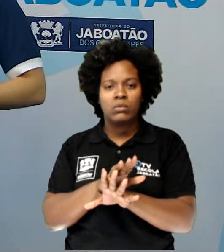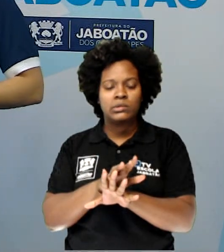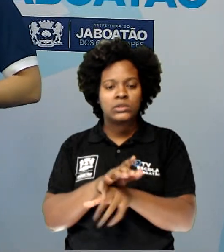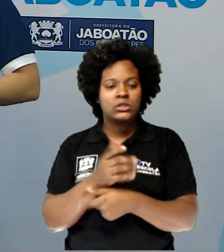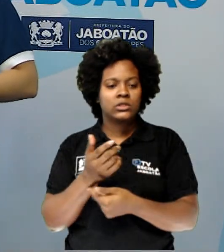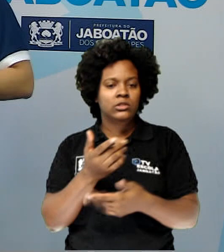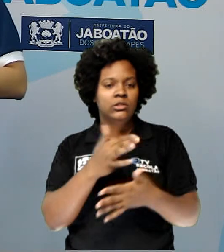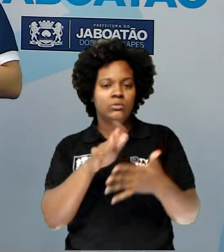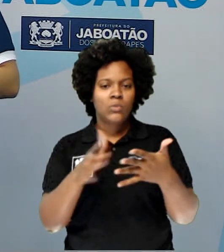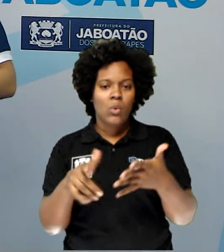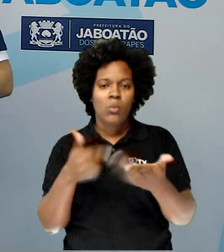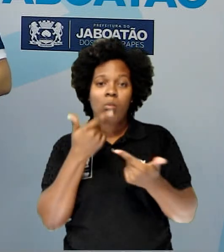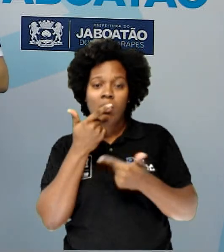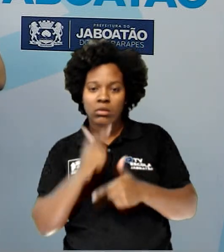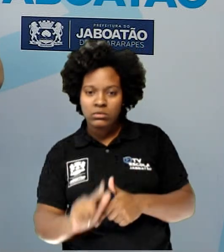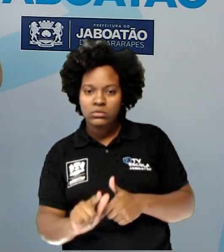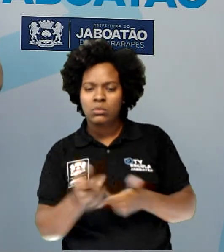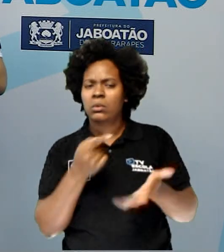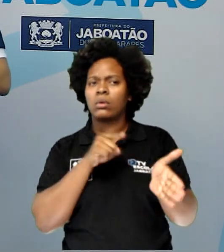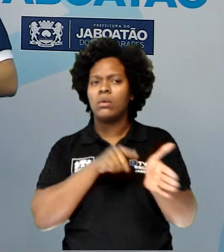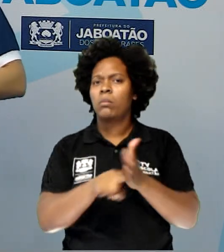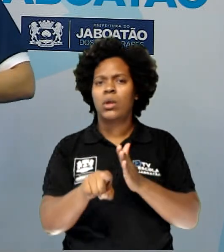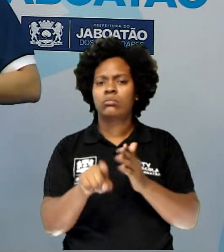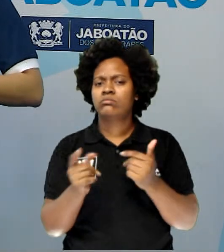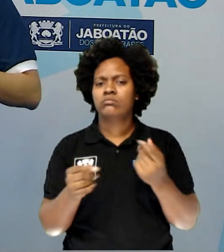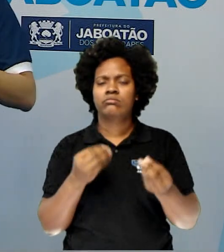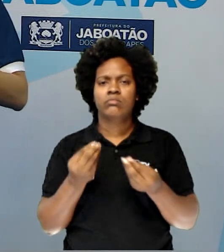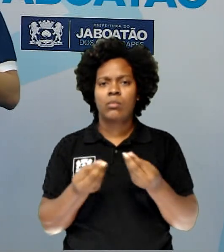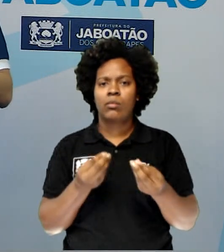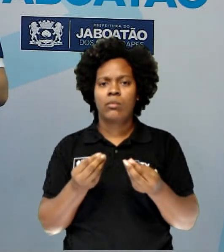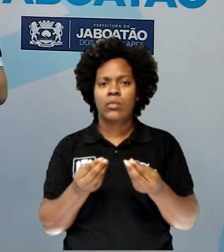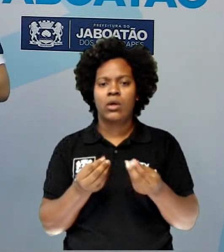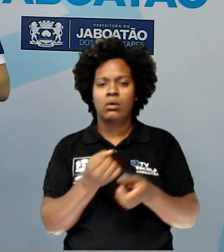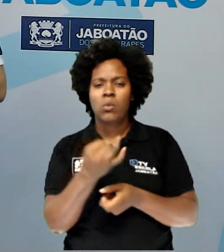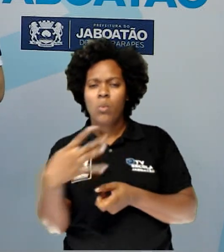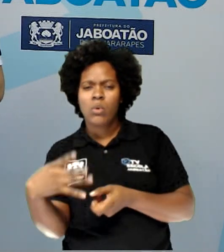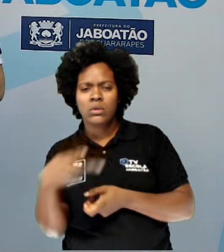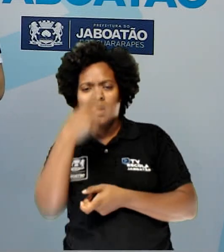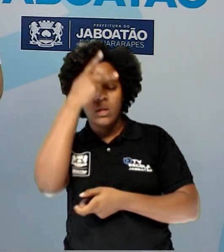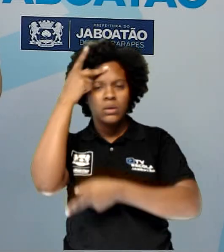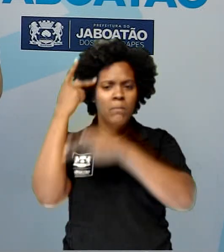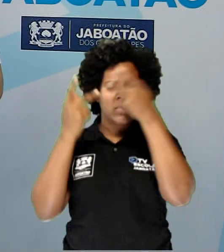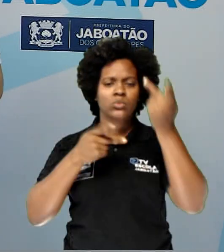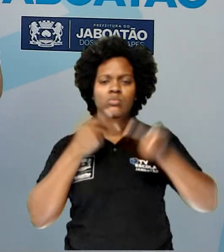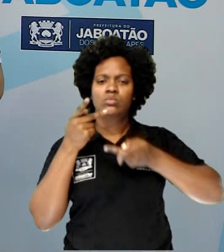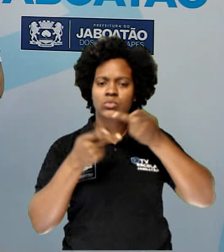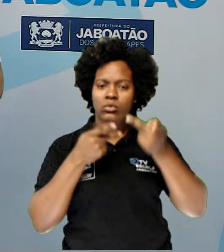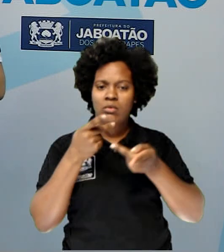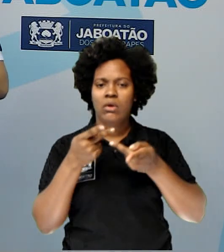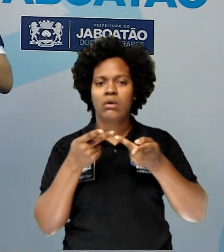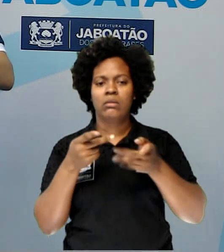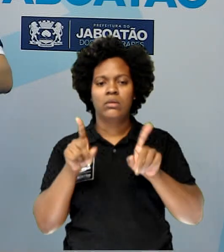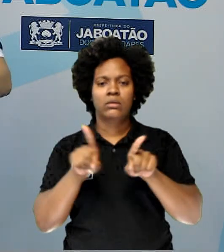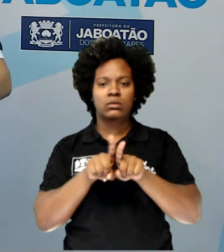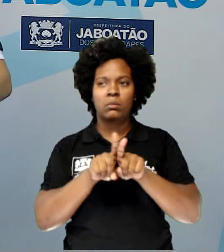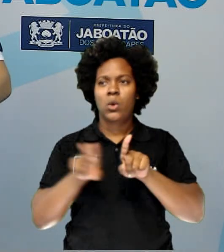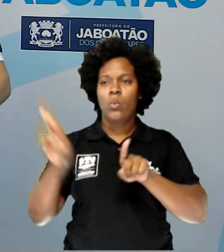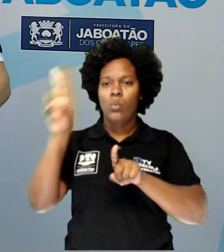línguas, E ele questiona coisas como a quantidade de falantes, o emprego dessa língua